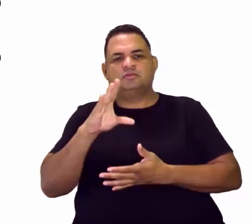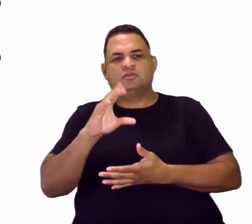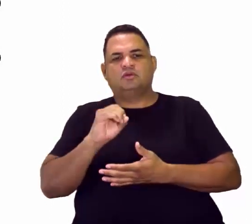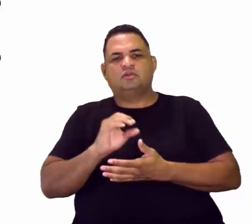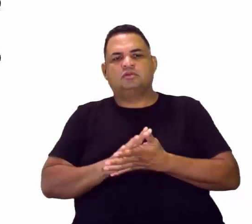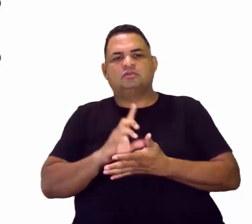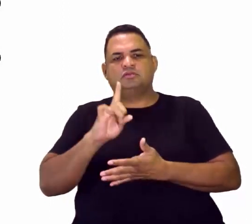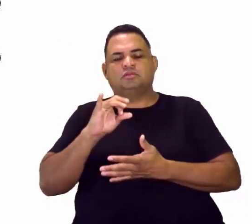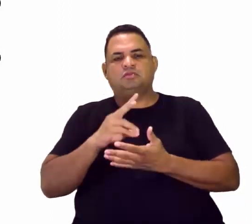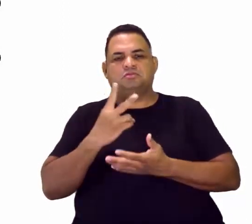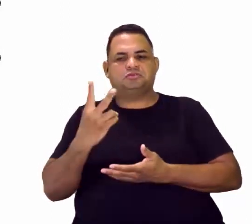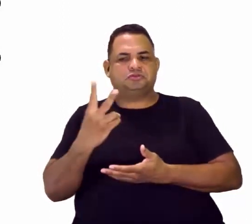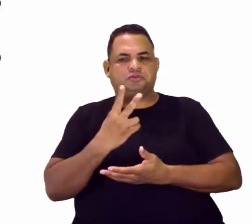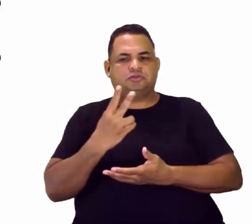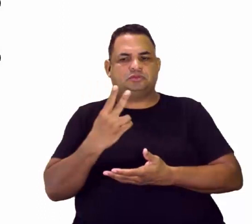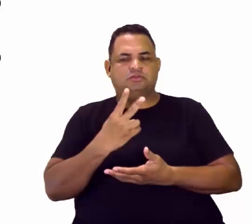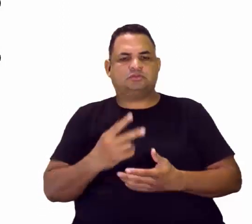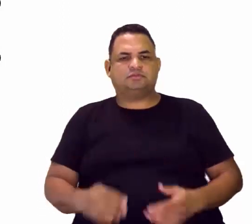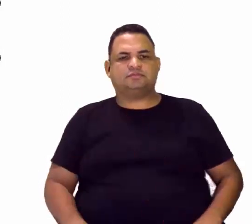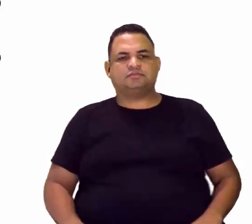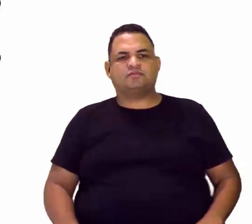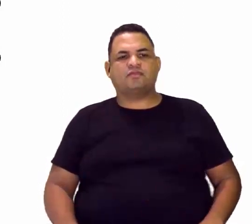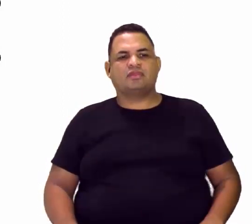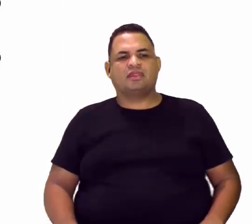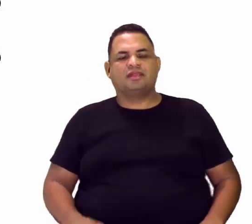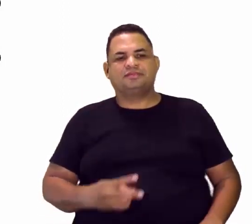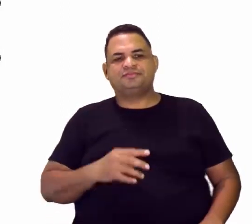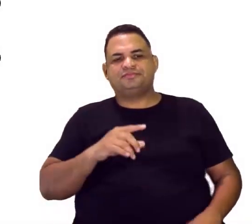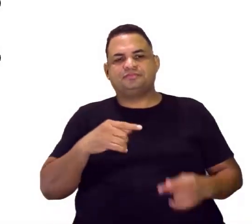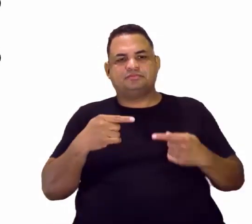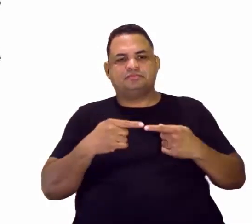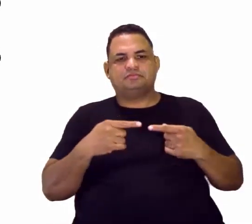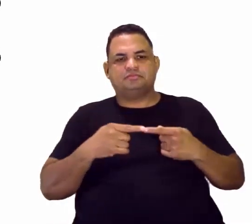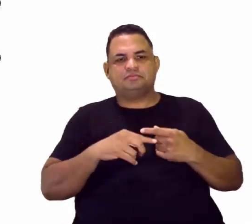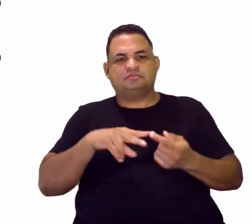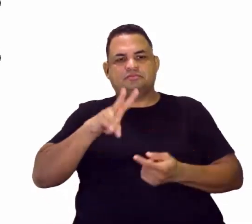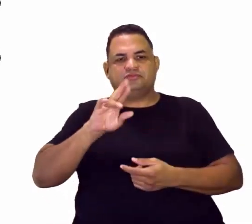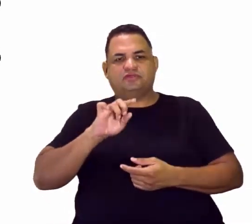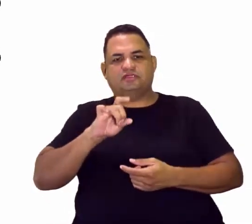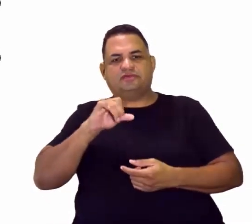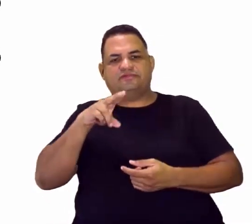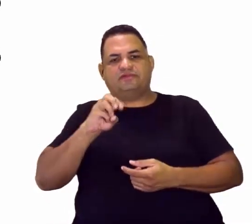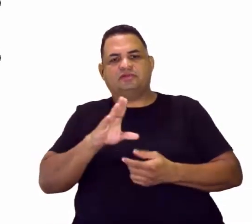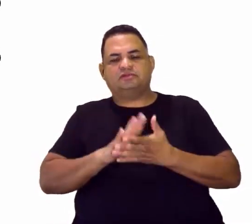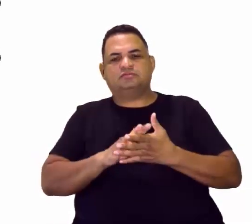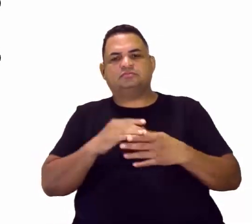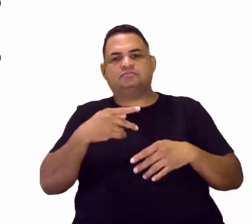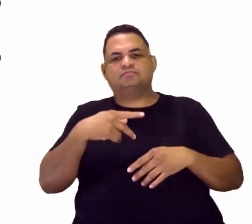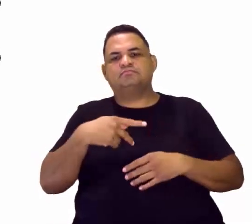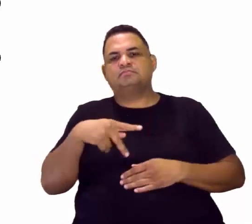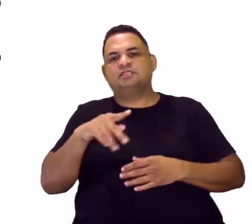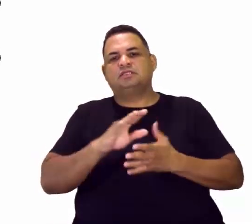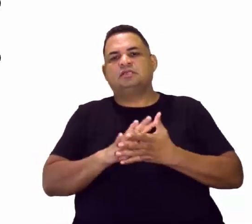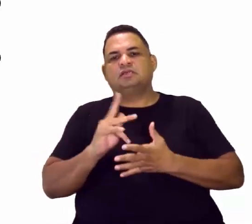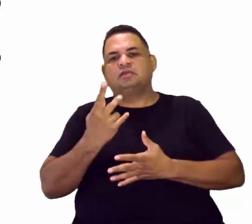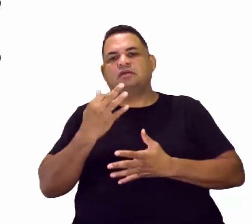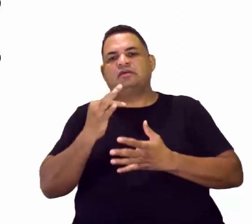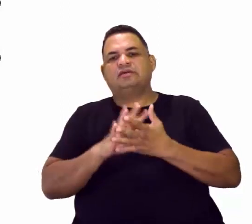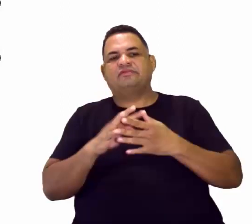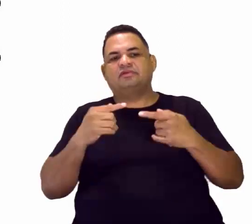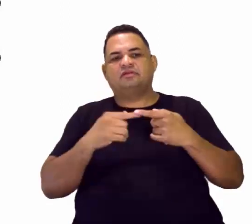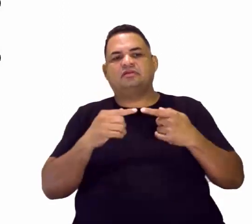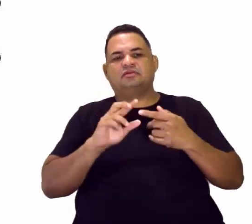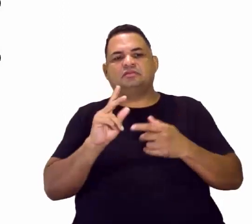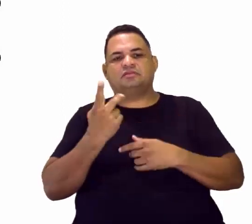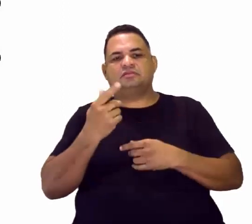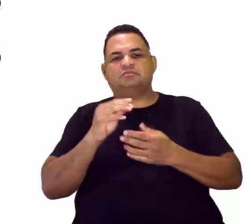dipolo para ambos. C, ligações de Van der Waals para o HF e ligações de